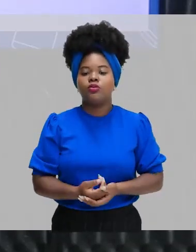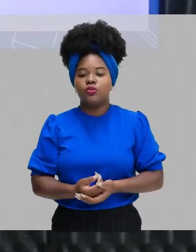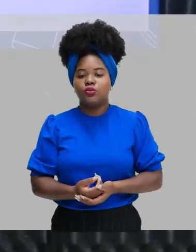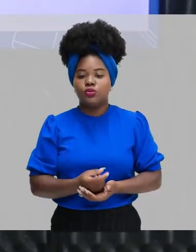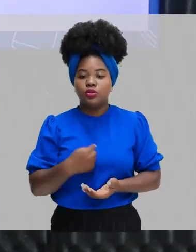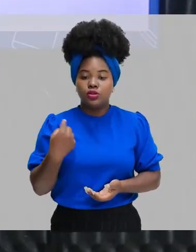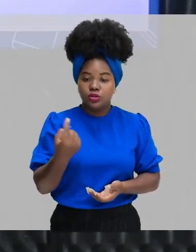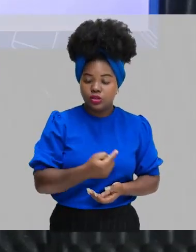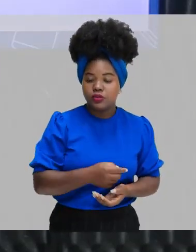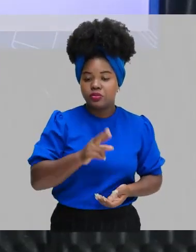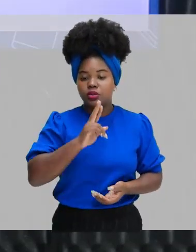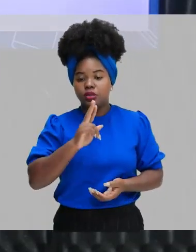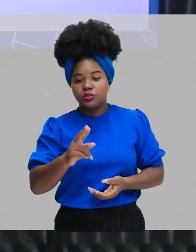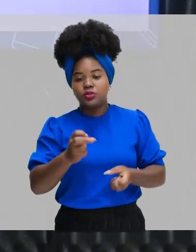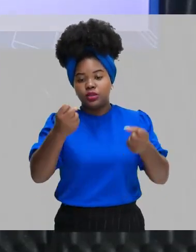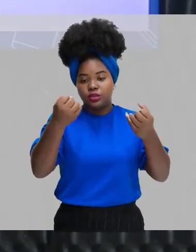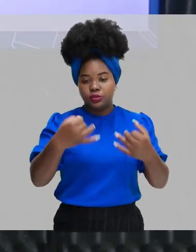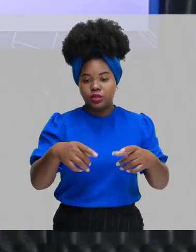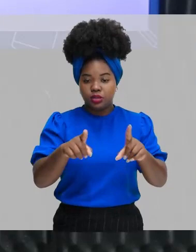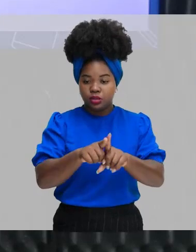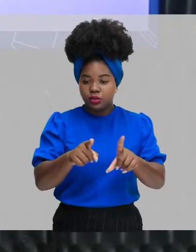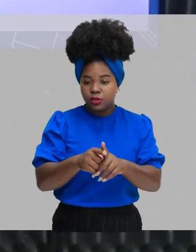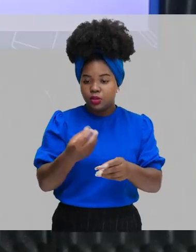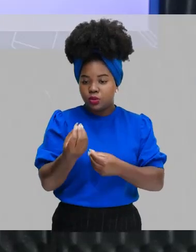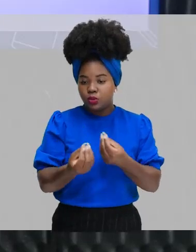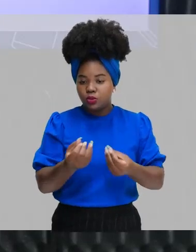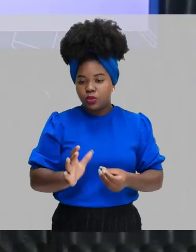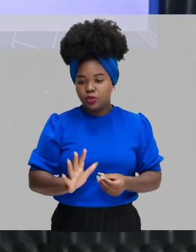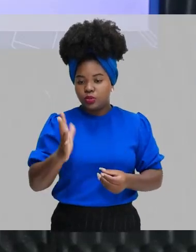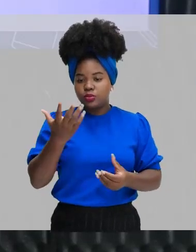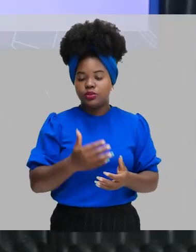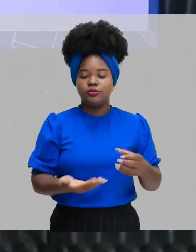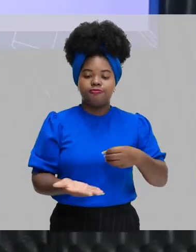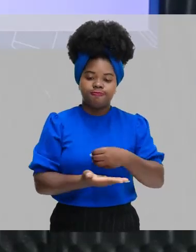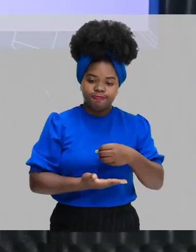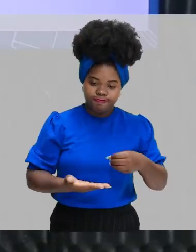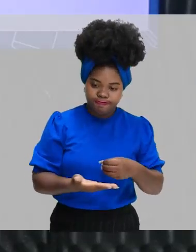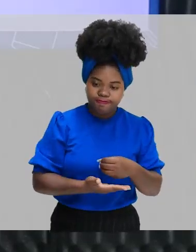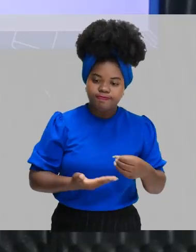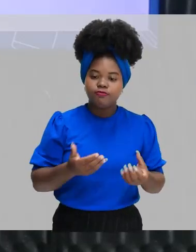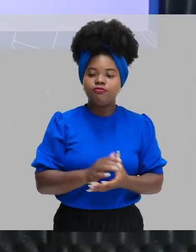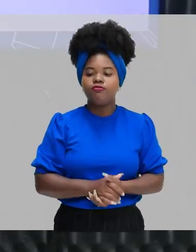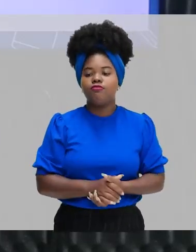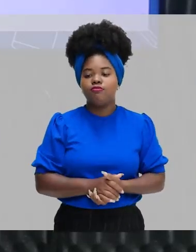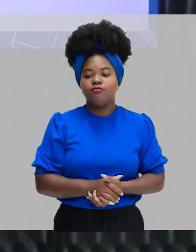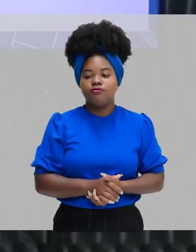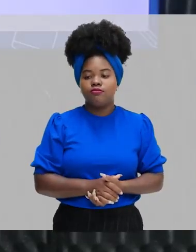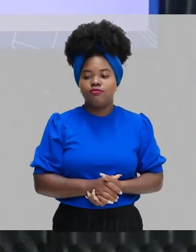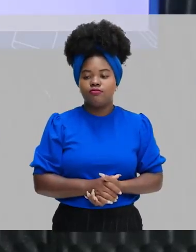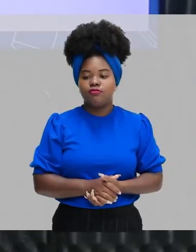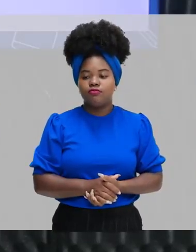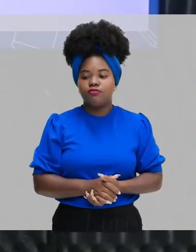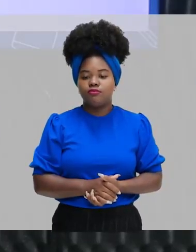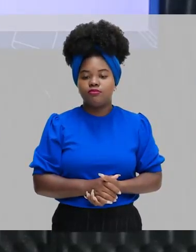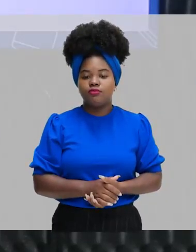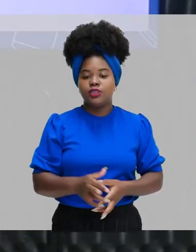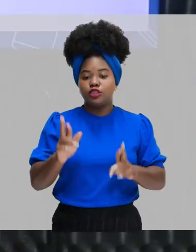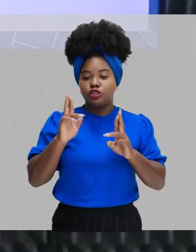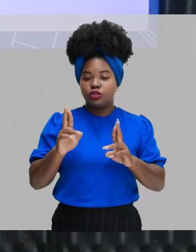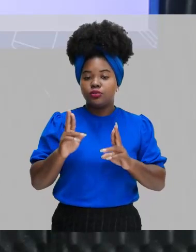vamos explicar certo e com base nisso né a gente a gente espera que todo esse conhecimento